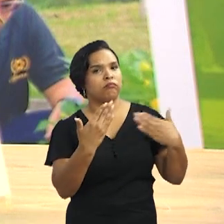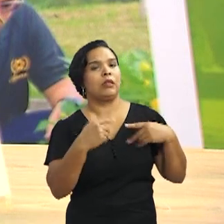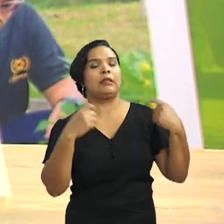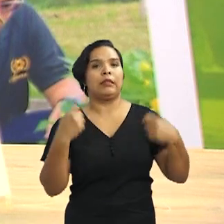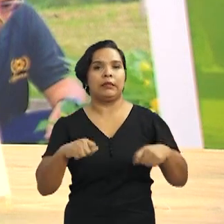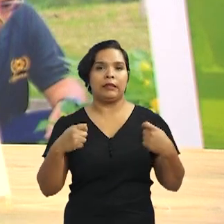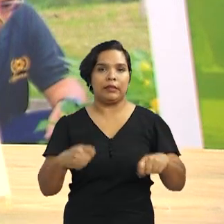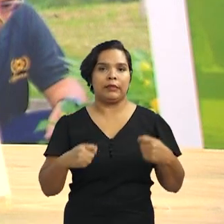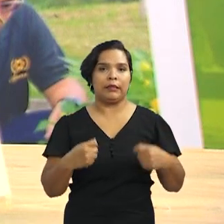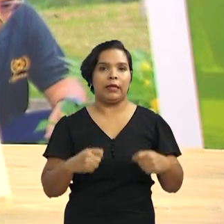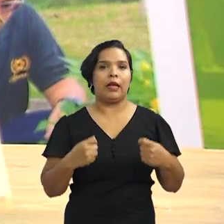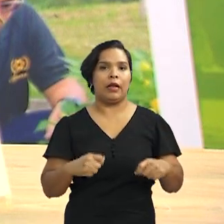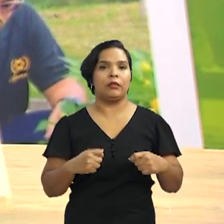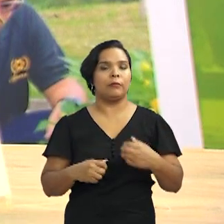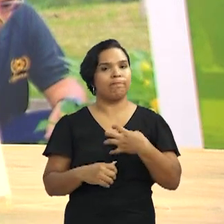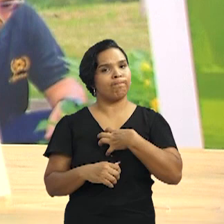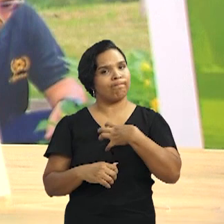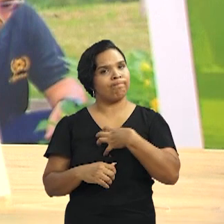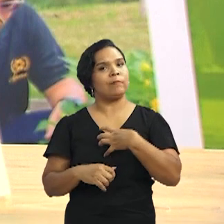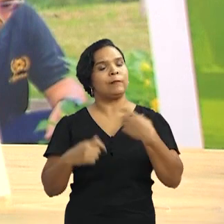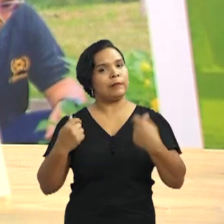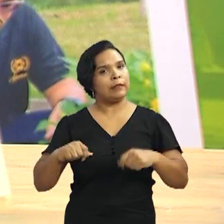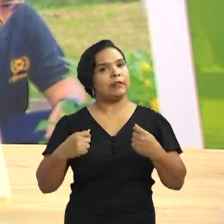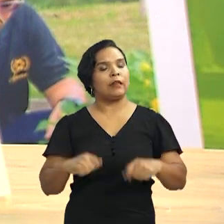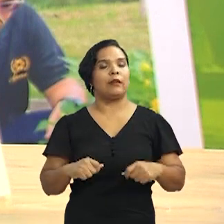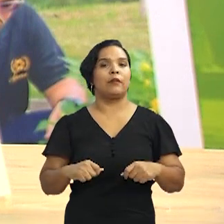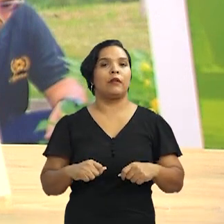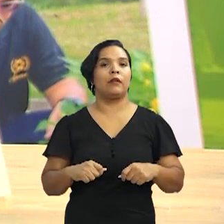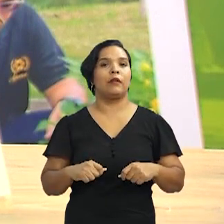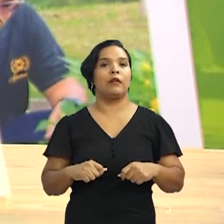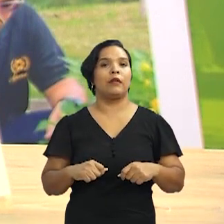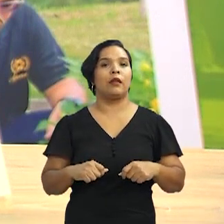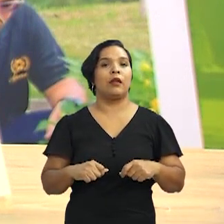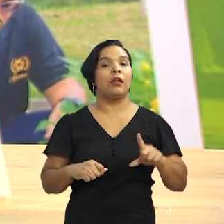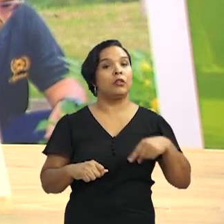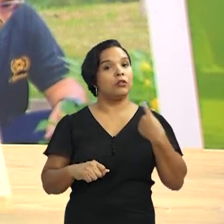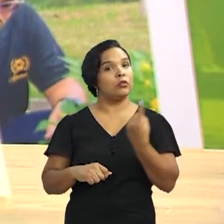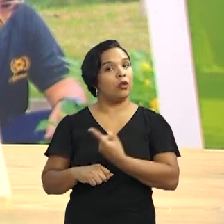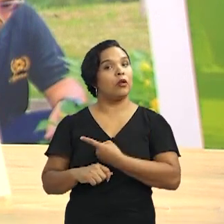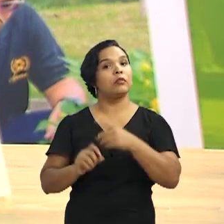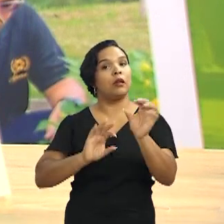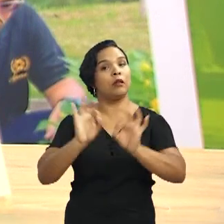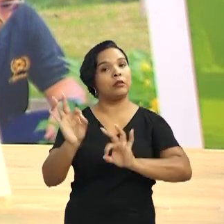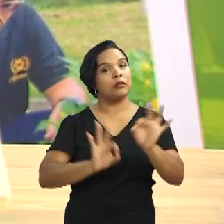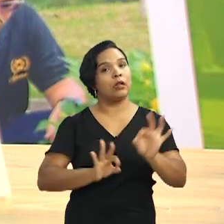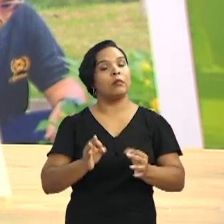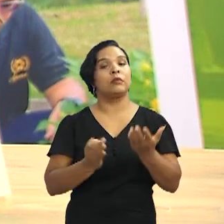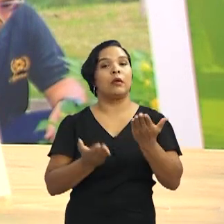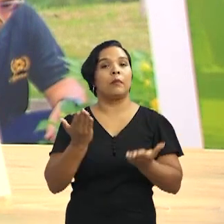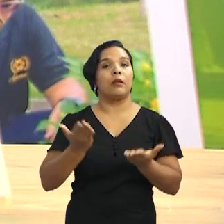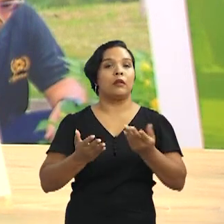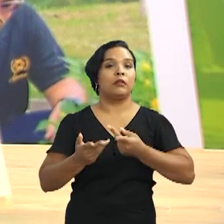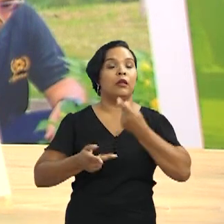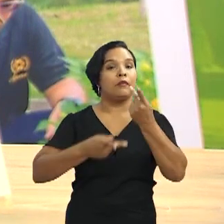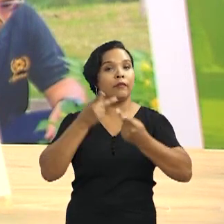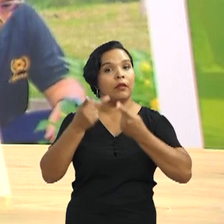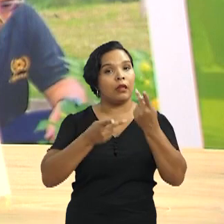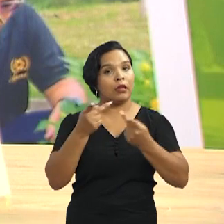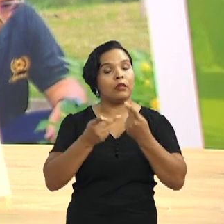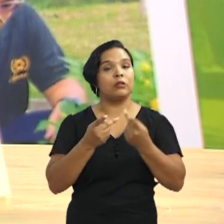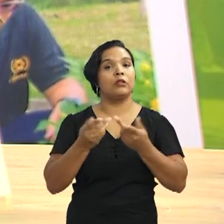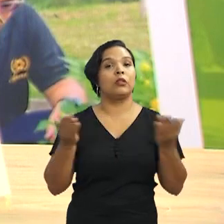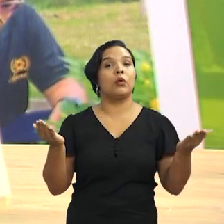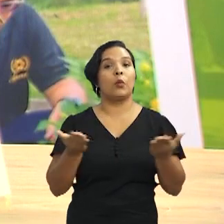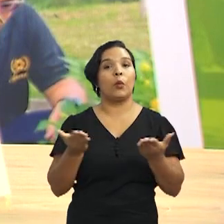a professora, nessa necessidade que eu estava sentindo, e viemos a montar essa